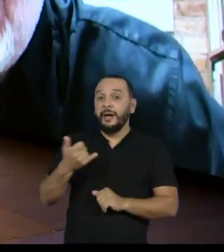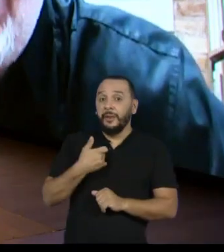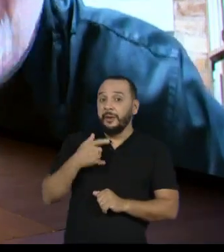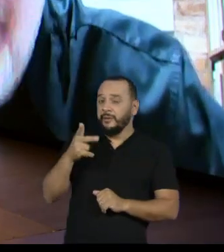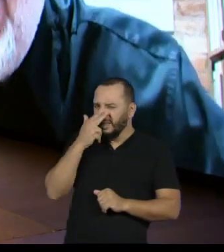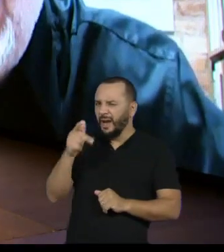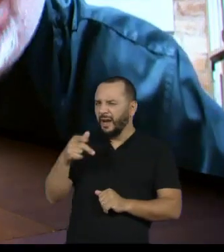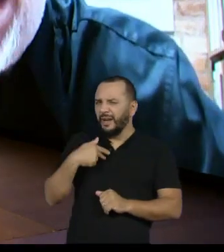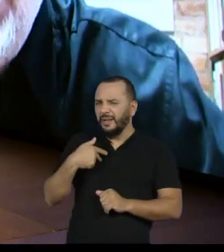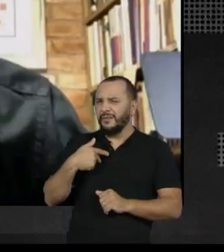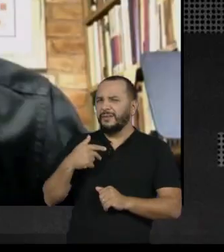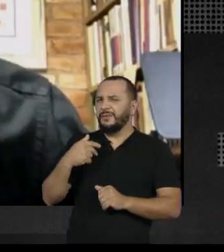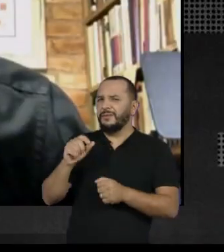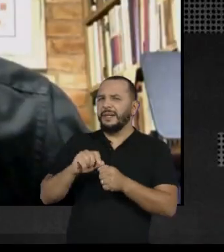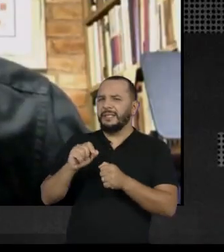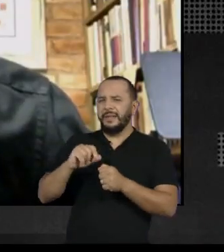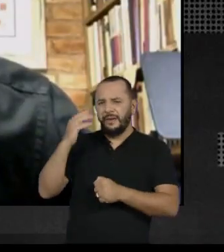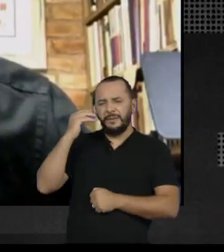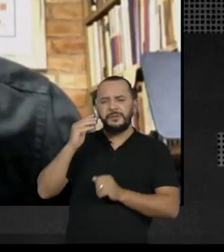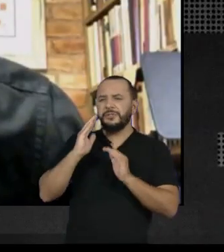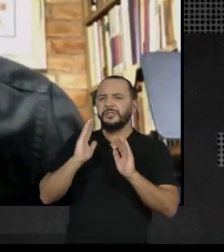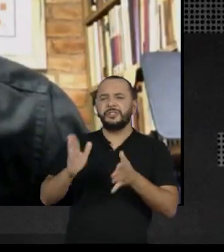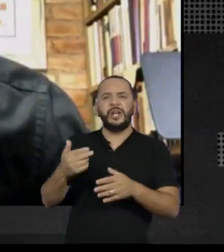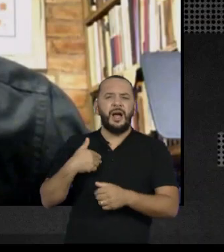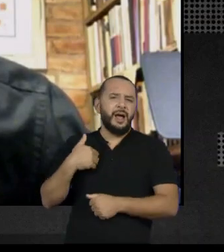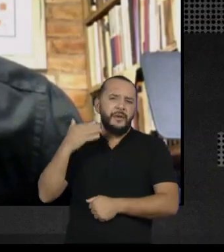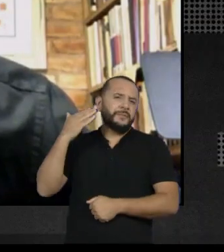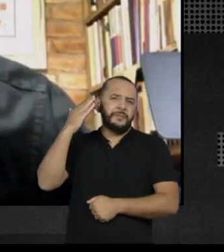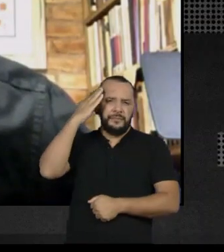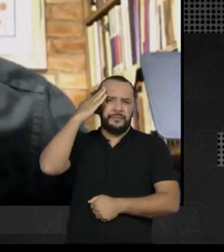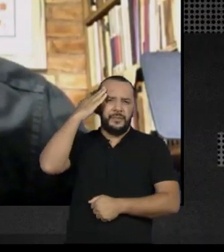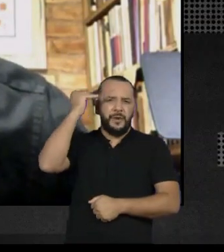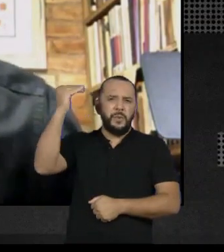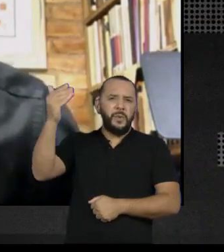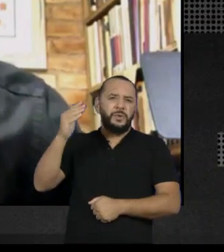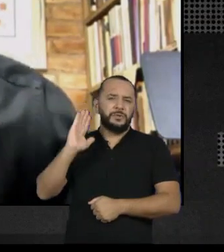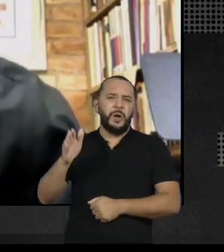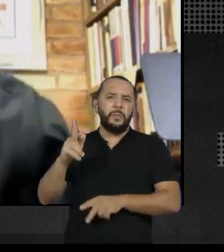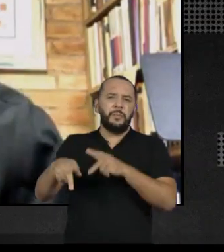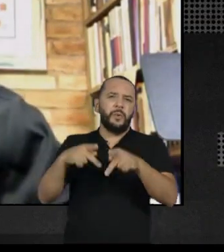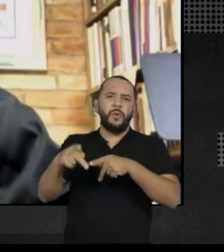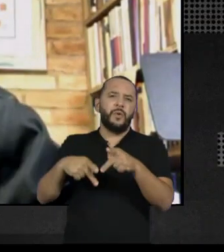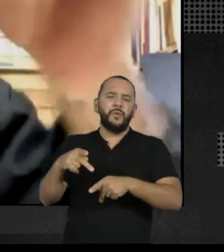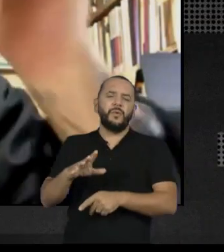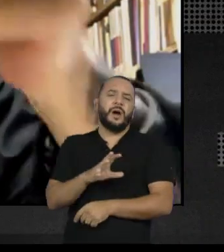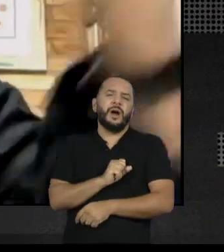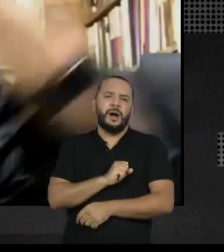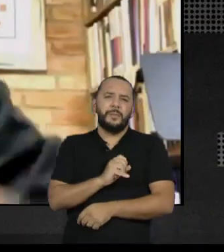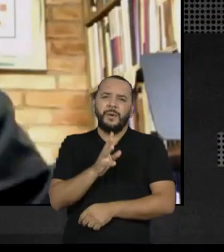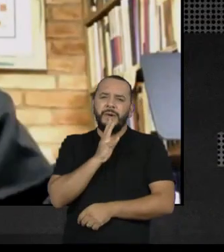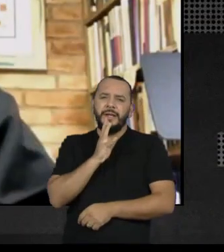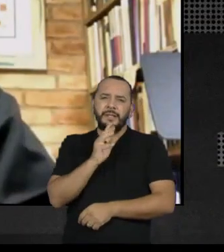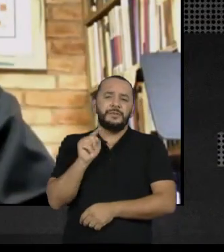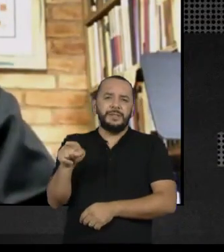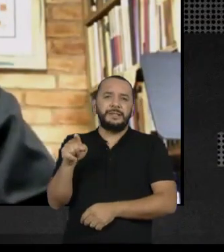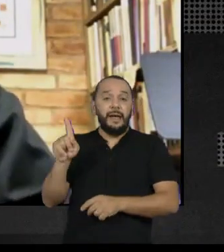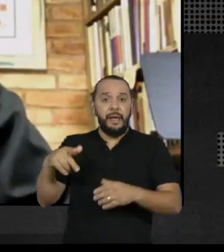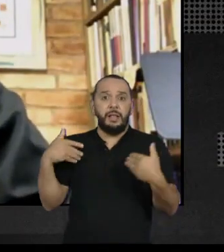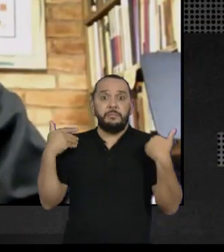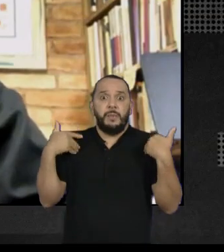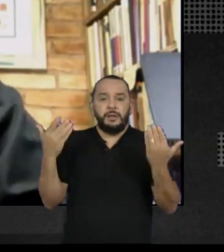do palco. Ele achava que a liberdade ali era maior. E ele, então, propôs que eu